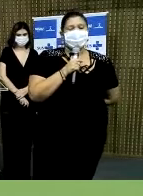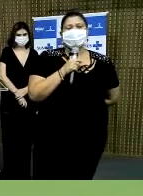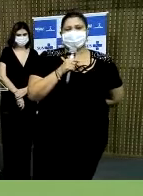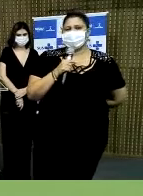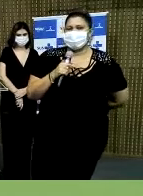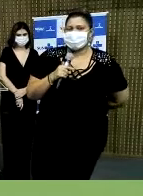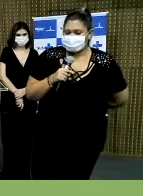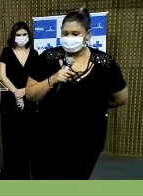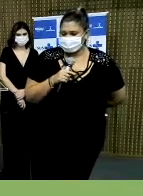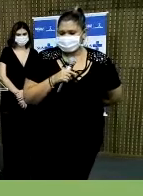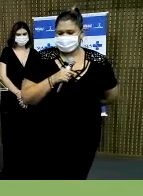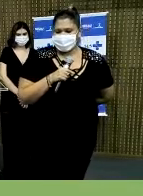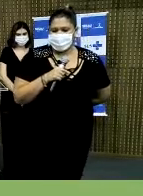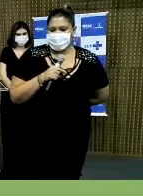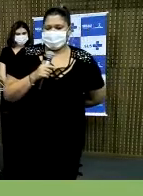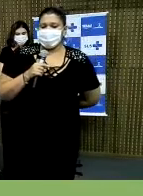bem positivo.